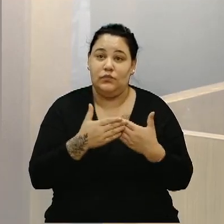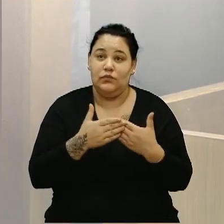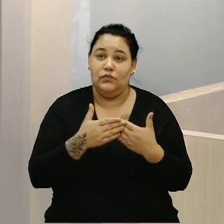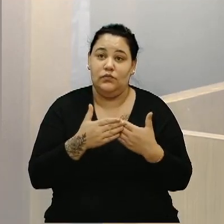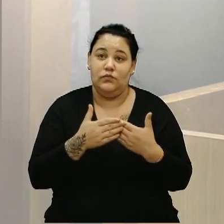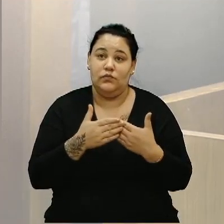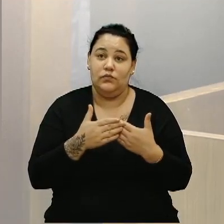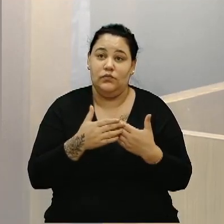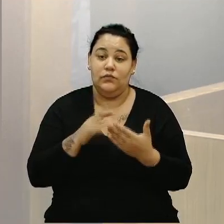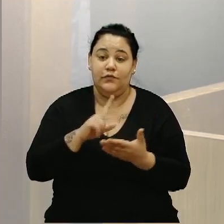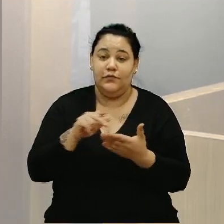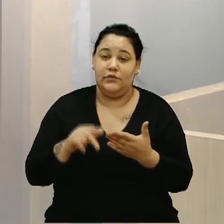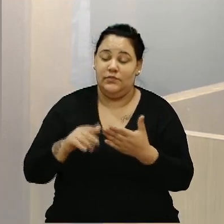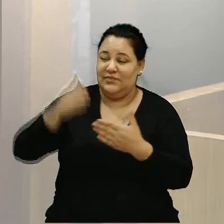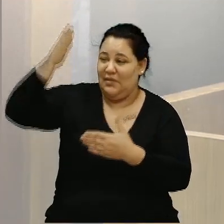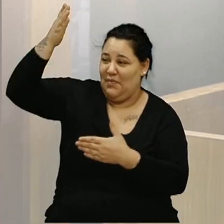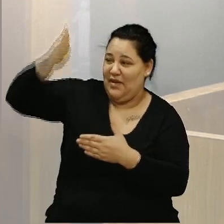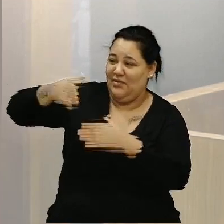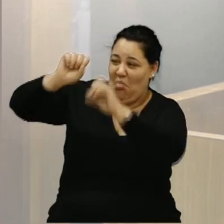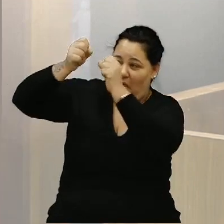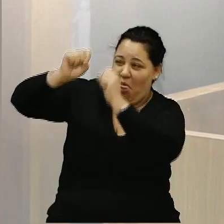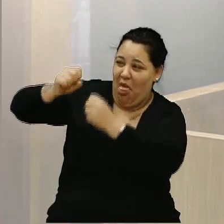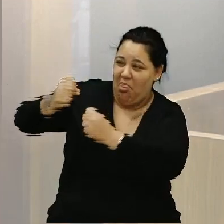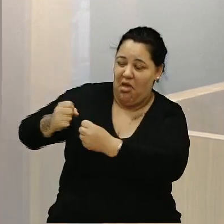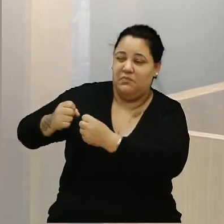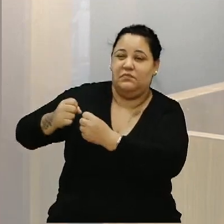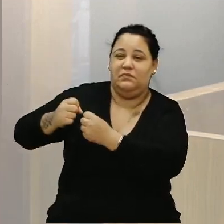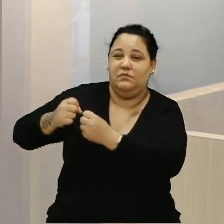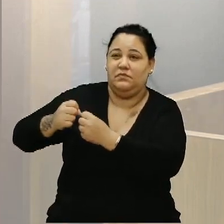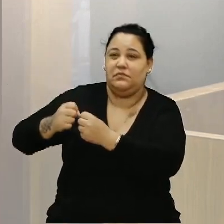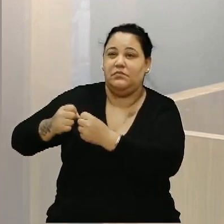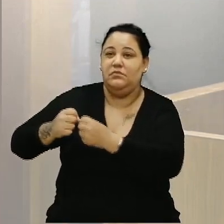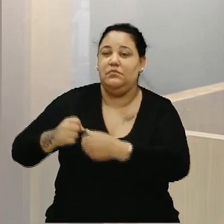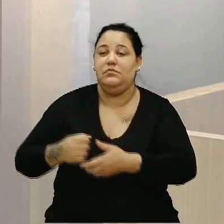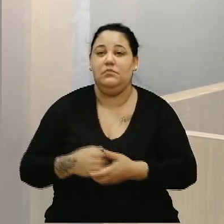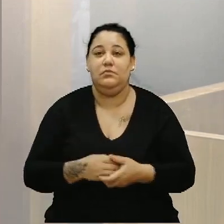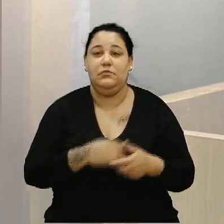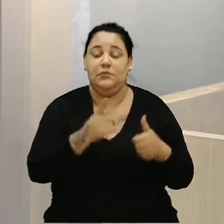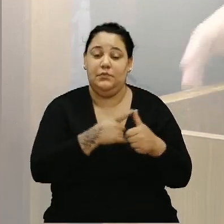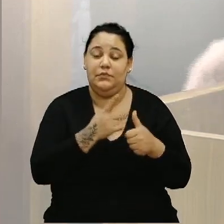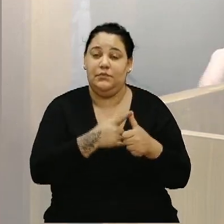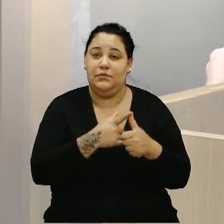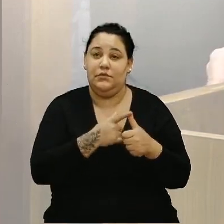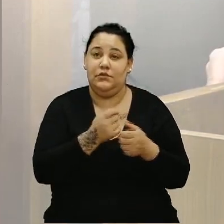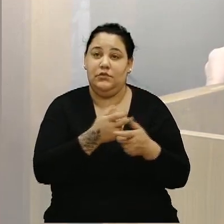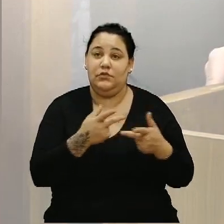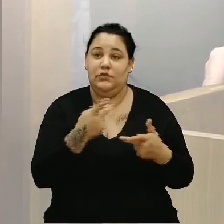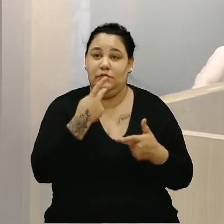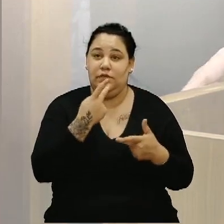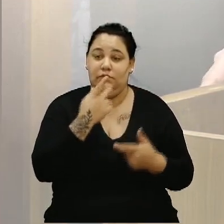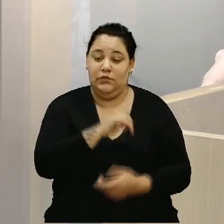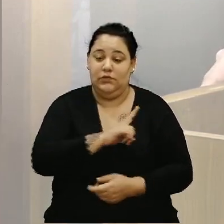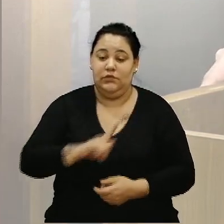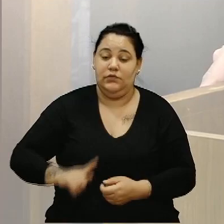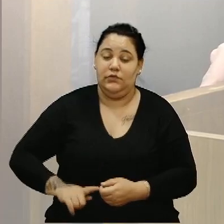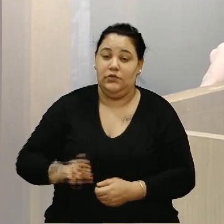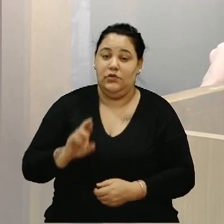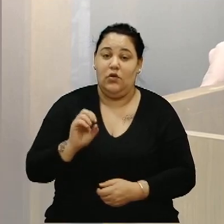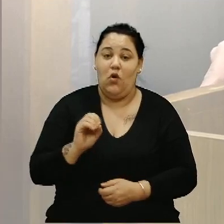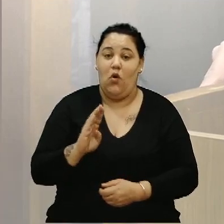inúmeras rachaduras e o receio de que a escola dê problema. Então, a primeira situação que falamos foi o governador Roberto